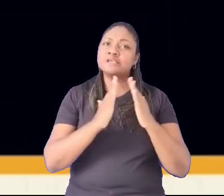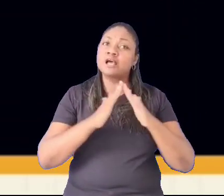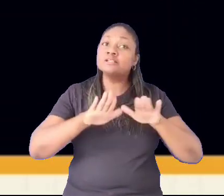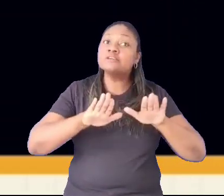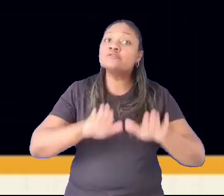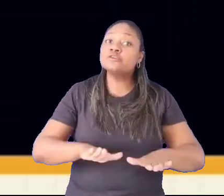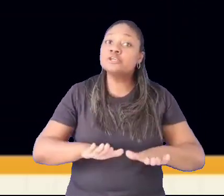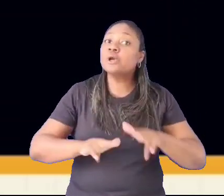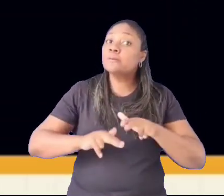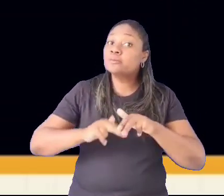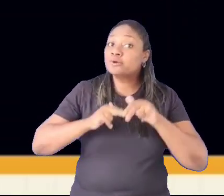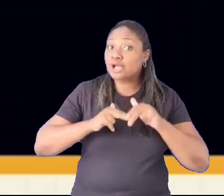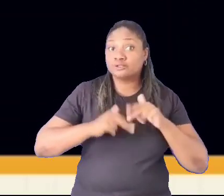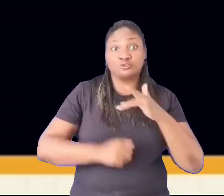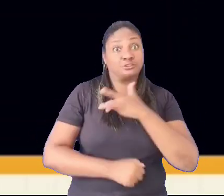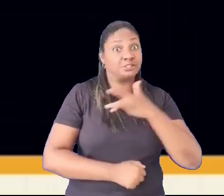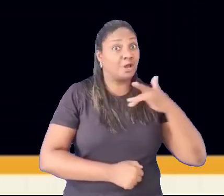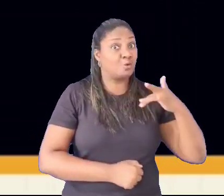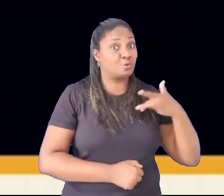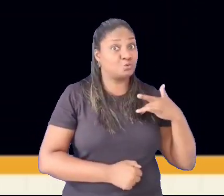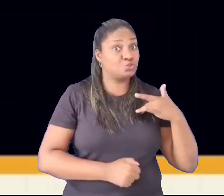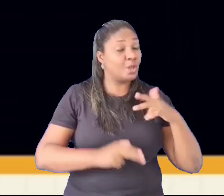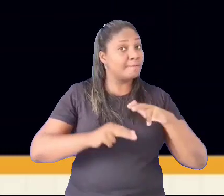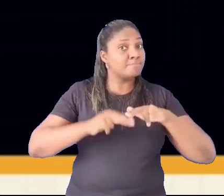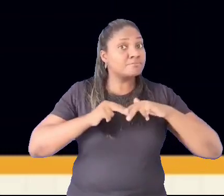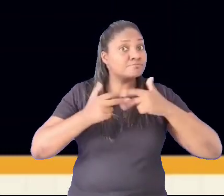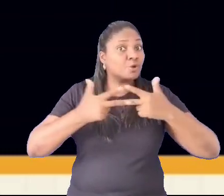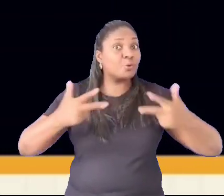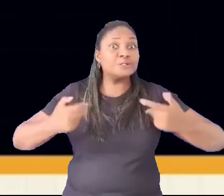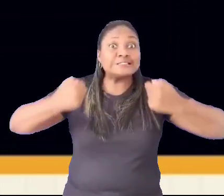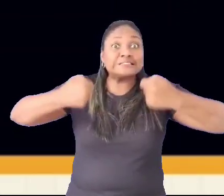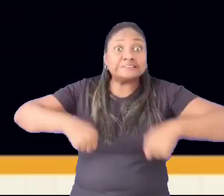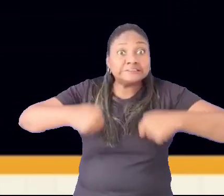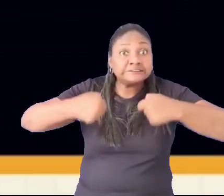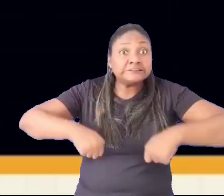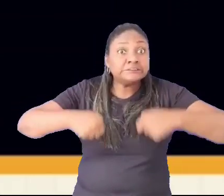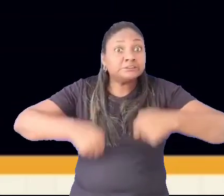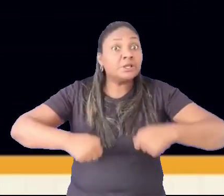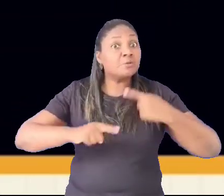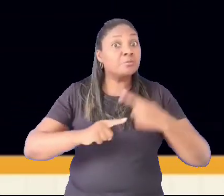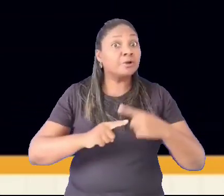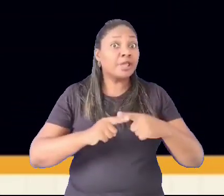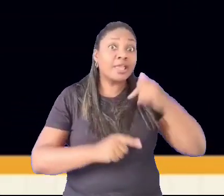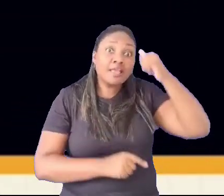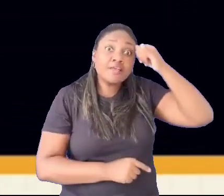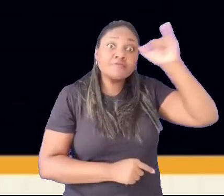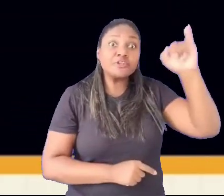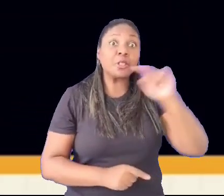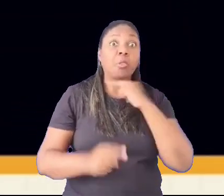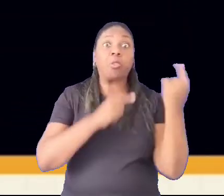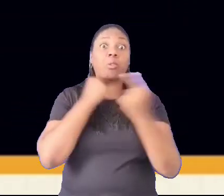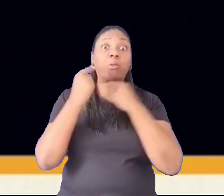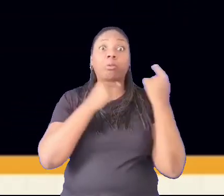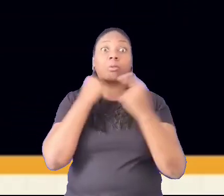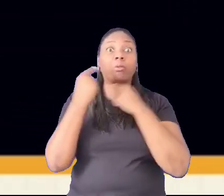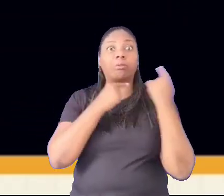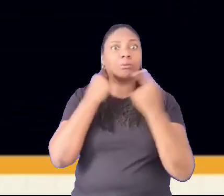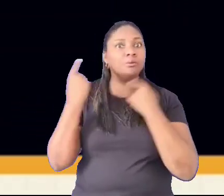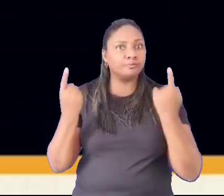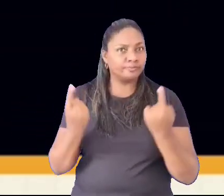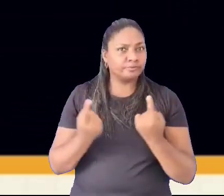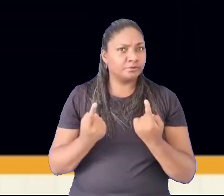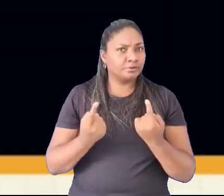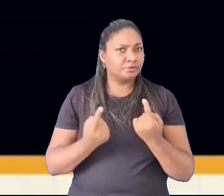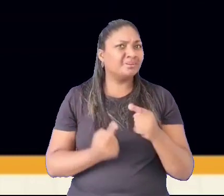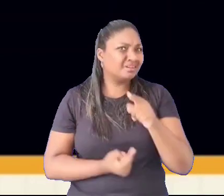por questões necessárias para que a gente não tivesse uma mortandade gigantesca, né? Quem perdeu